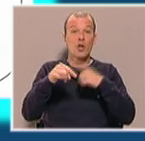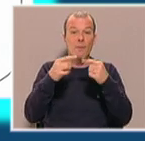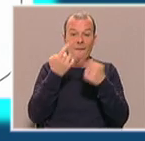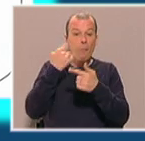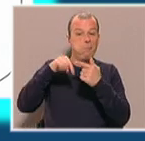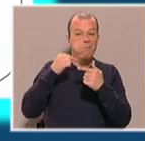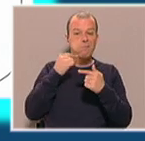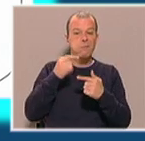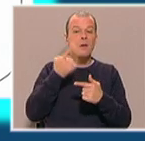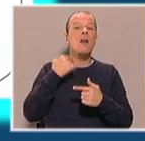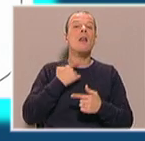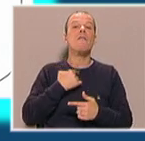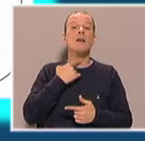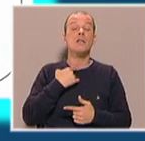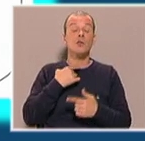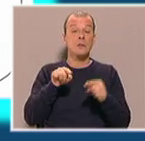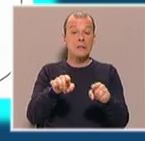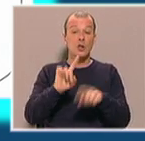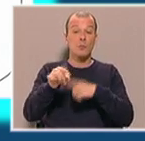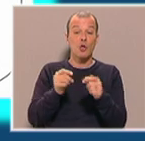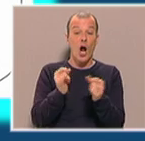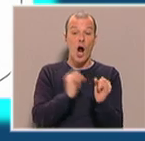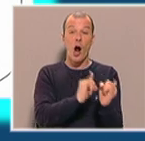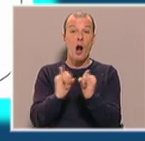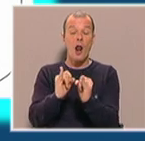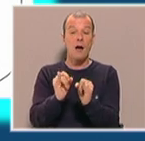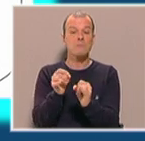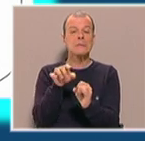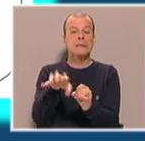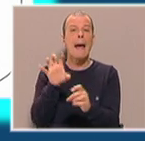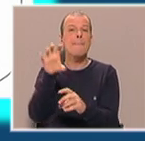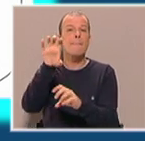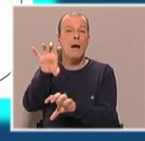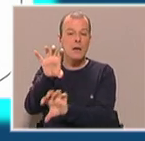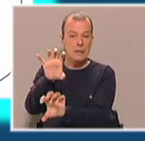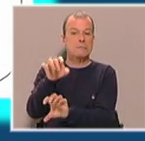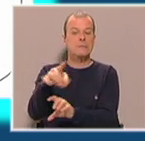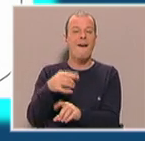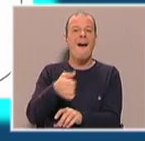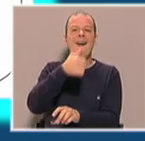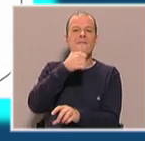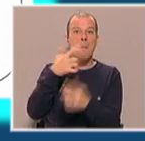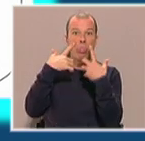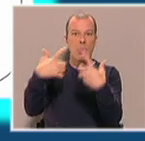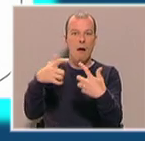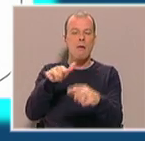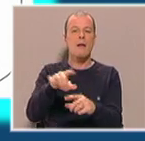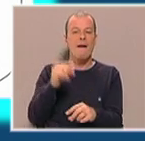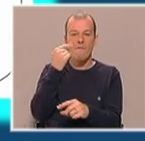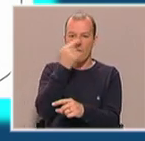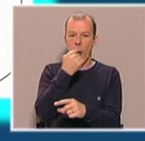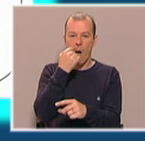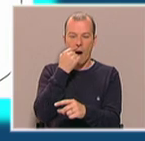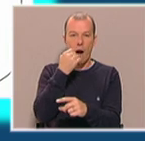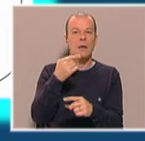na faringe, fazem a ligação à faringe. Vocês ao lado das fossas nasais têm ali uma imagem que está a vermelho destacado as fossas nasais. Portanto,